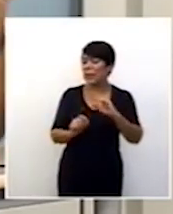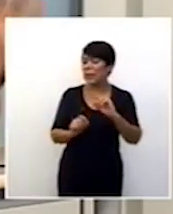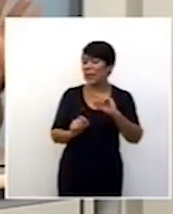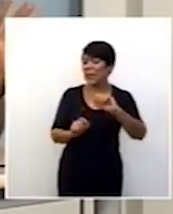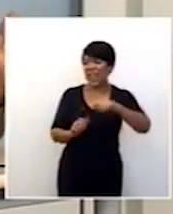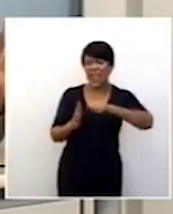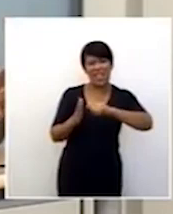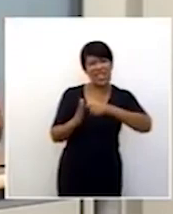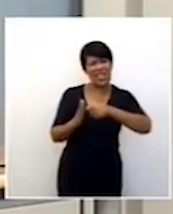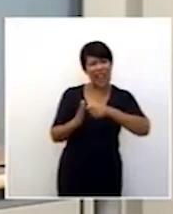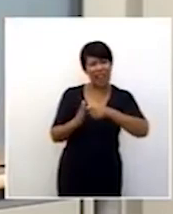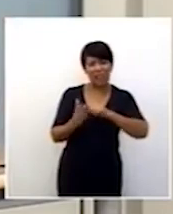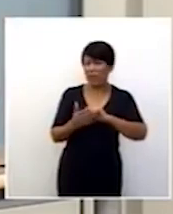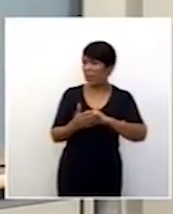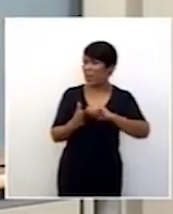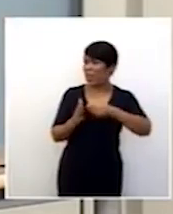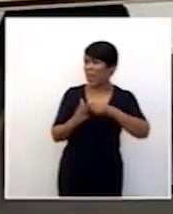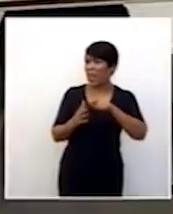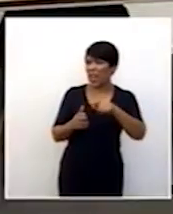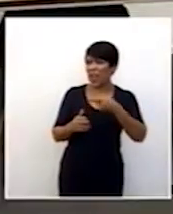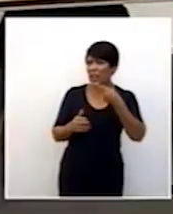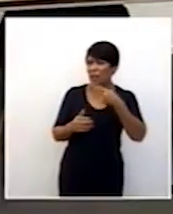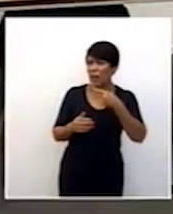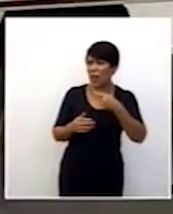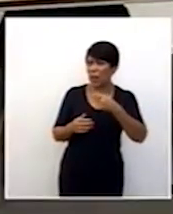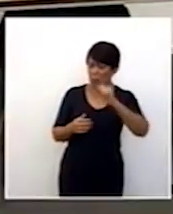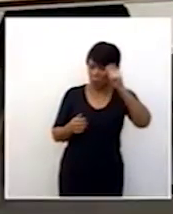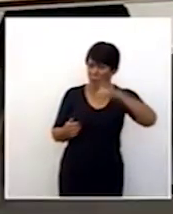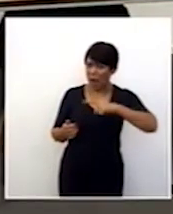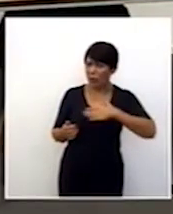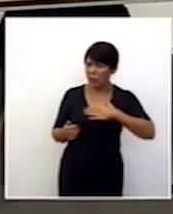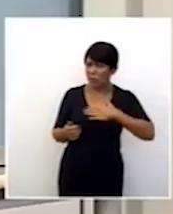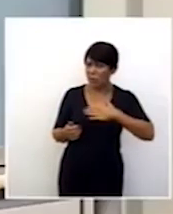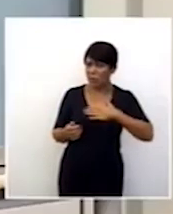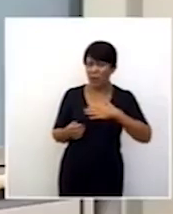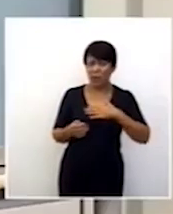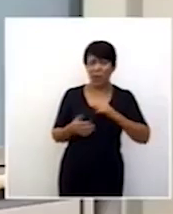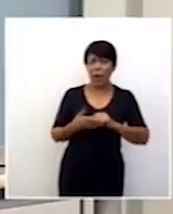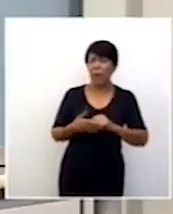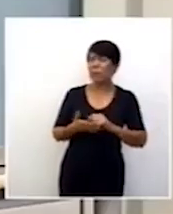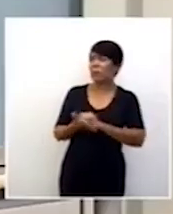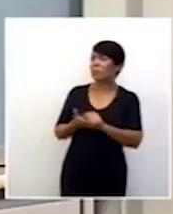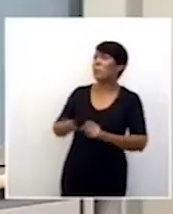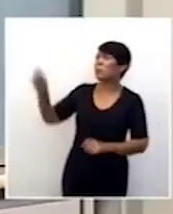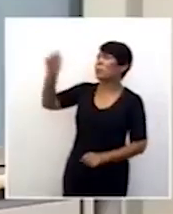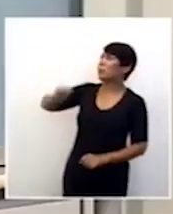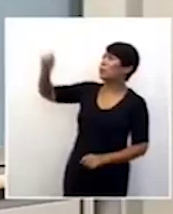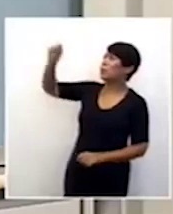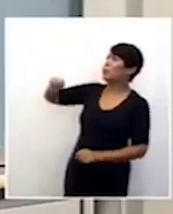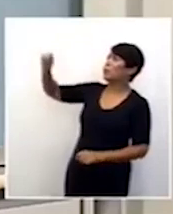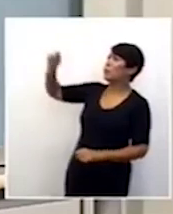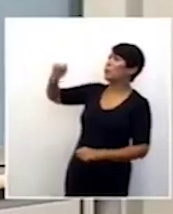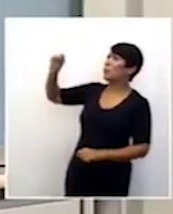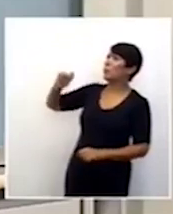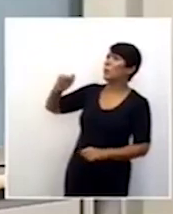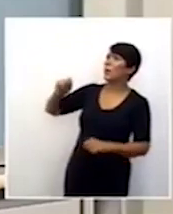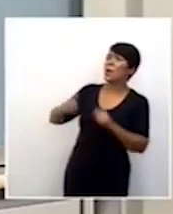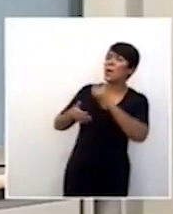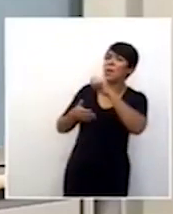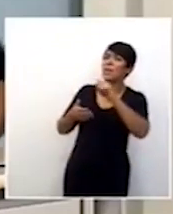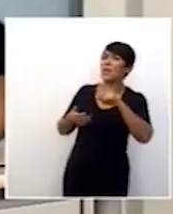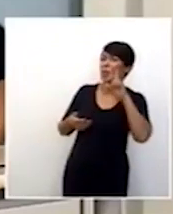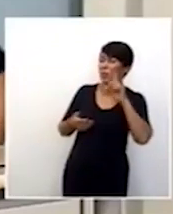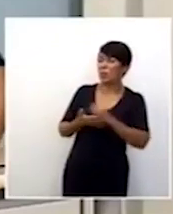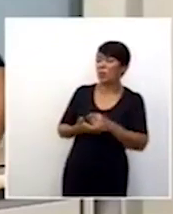assim, chave de cadeia. Esse menino está me insultando. Esse aluno me insultou. Eu fui apagando a lousa, fui colocando a data e com aquele remorso dentro